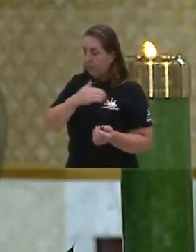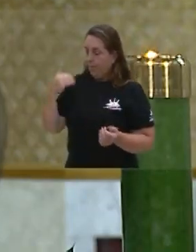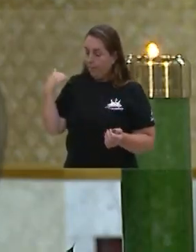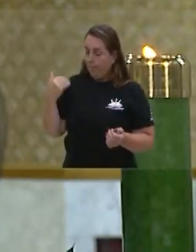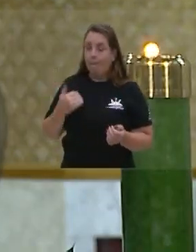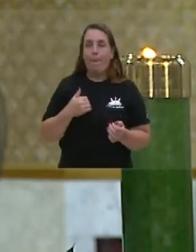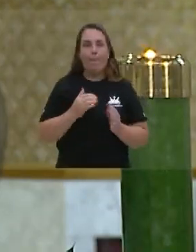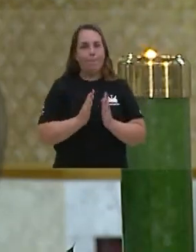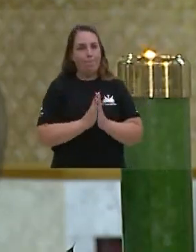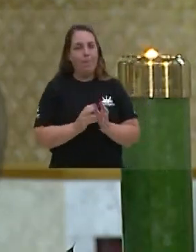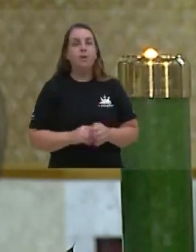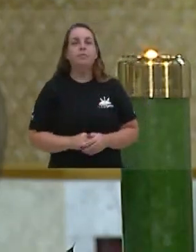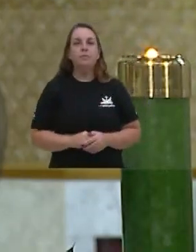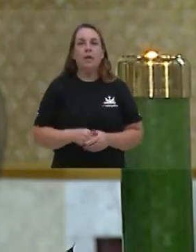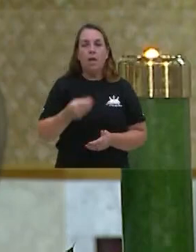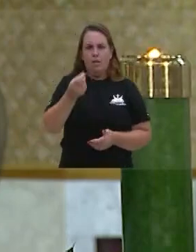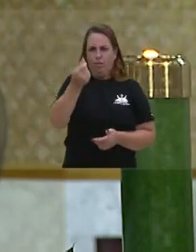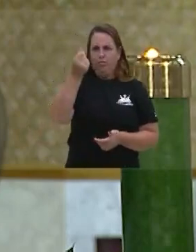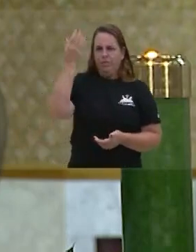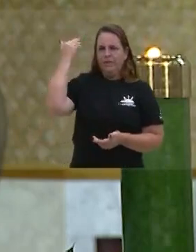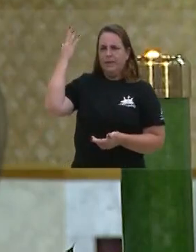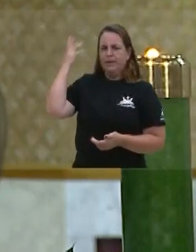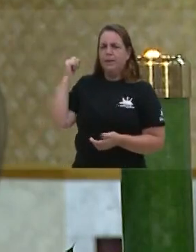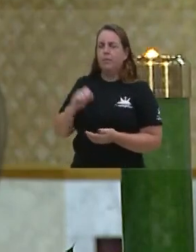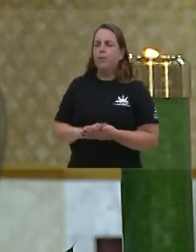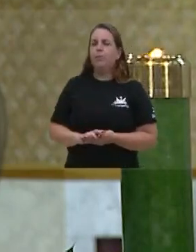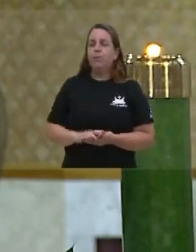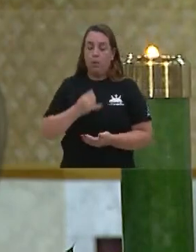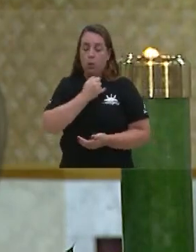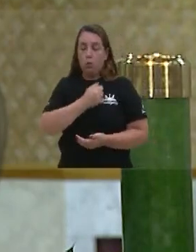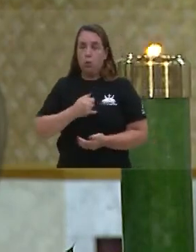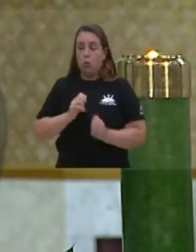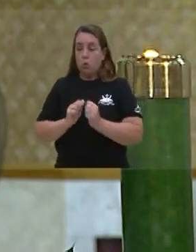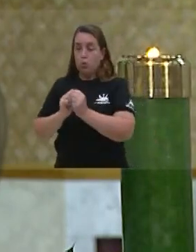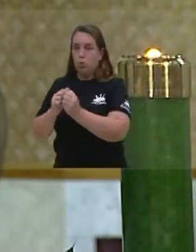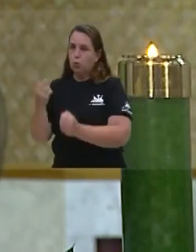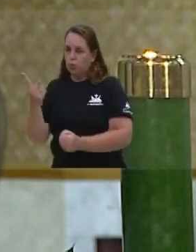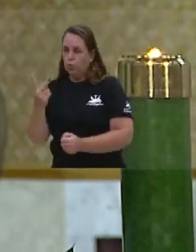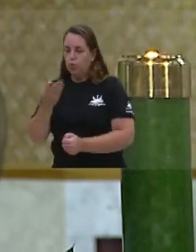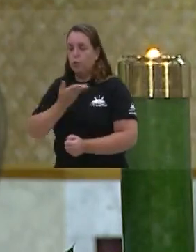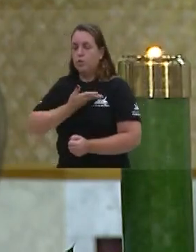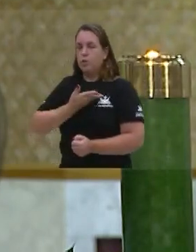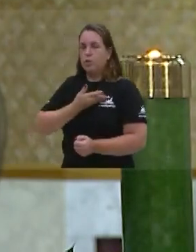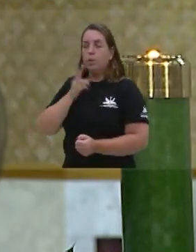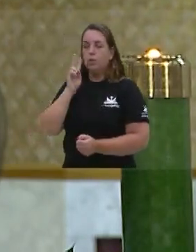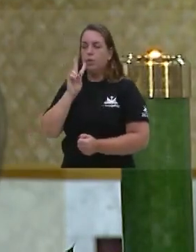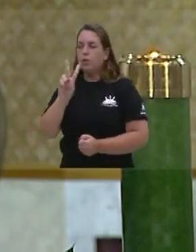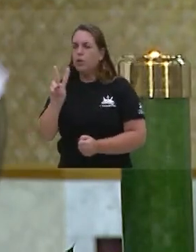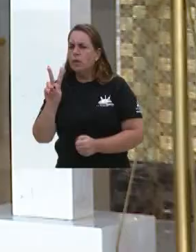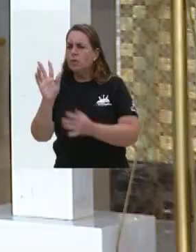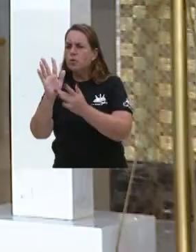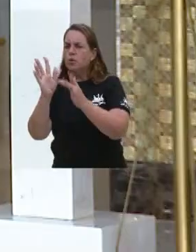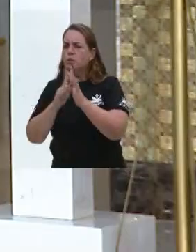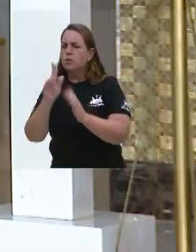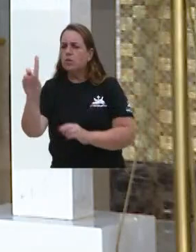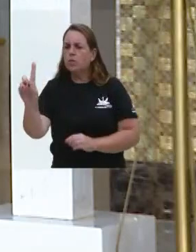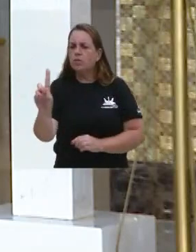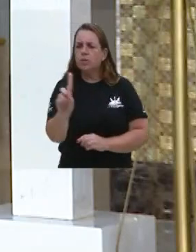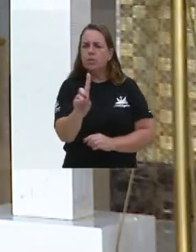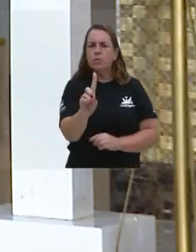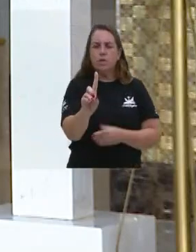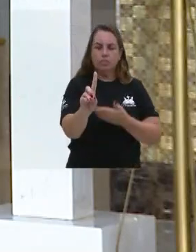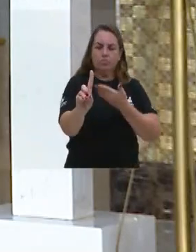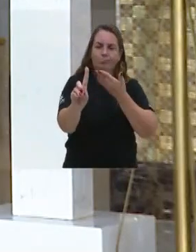João estava de novo com dois de seus discípulos e, vendo Jesus passar, disse: Eis